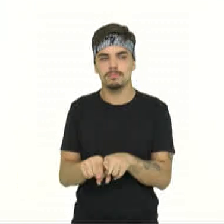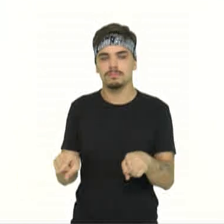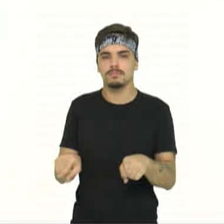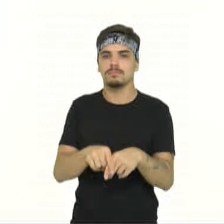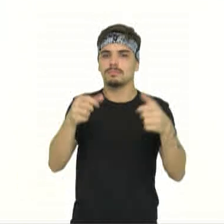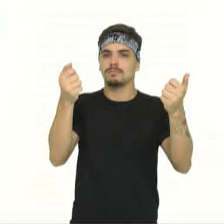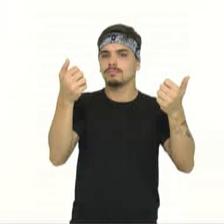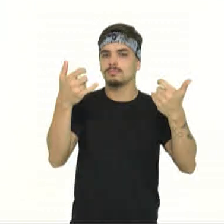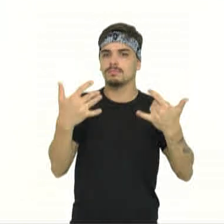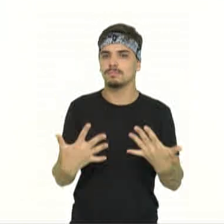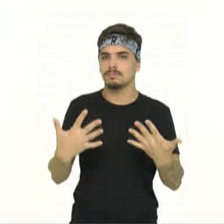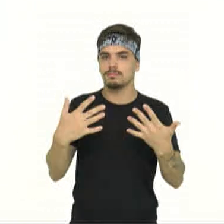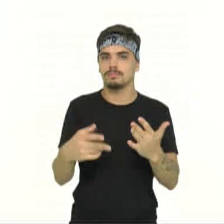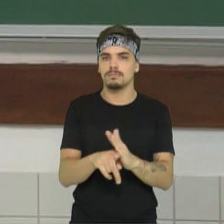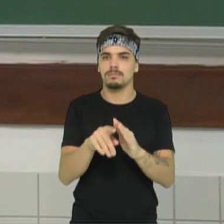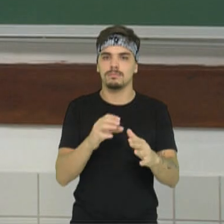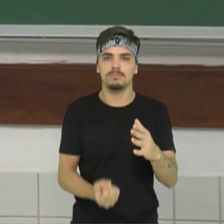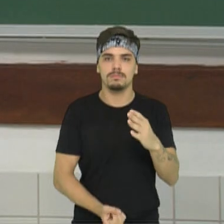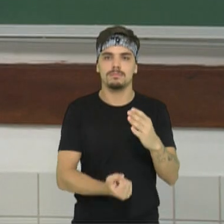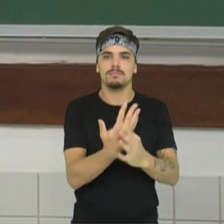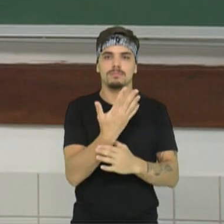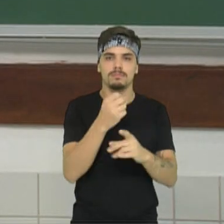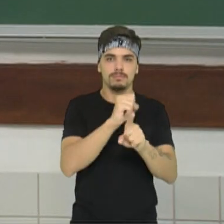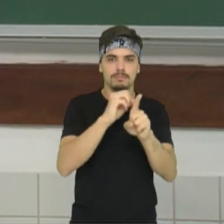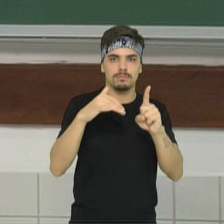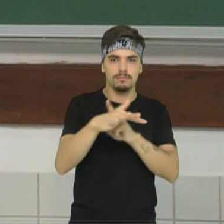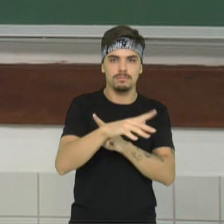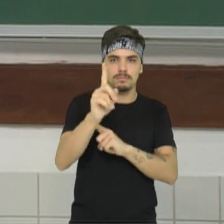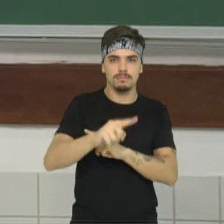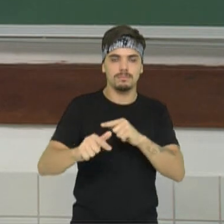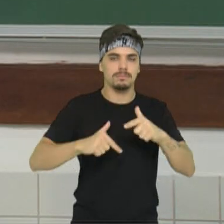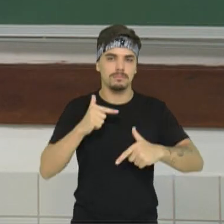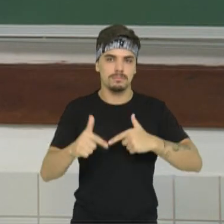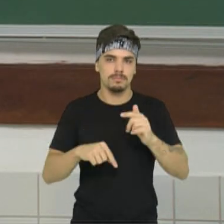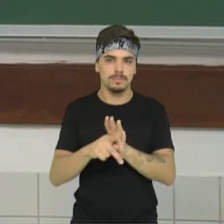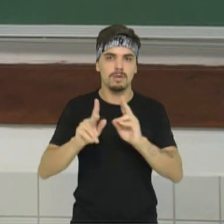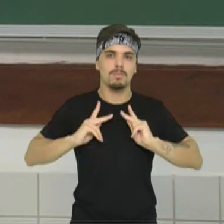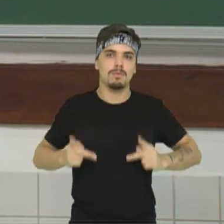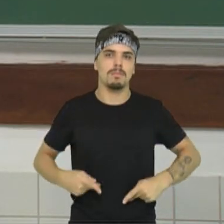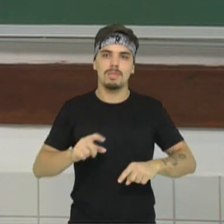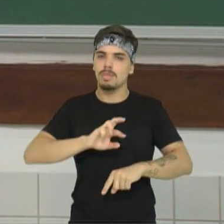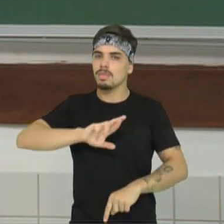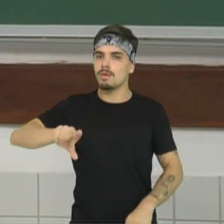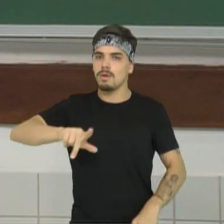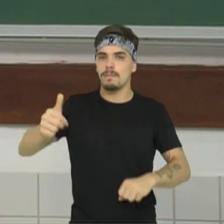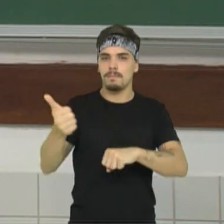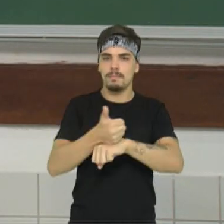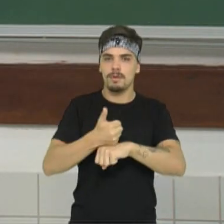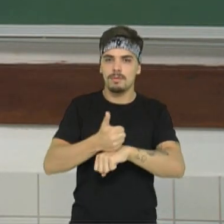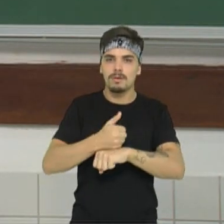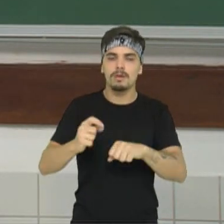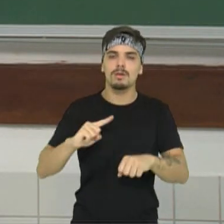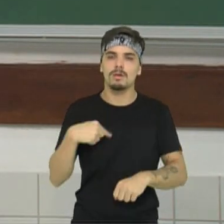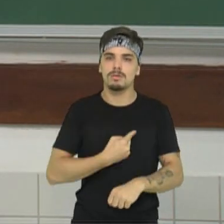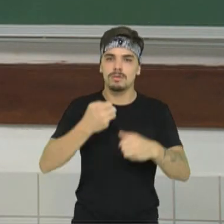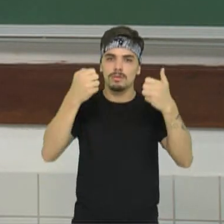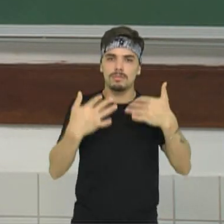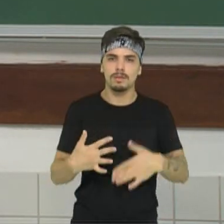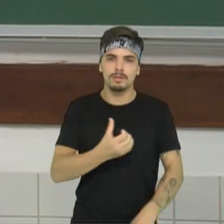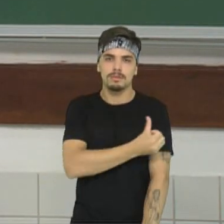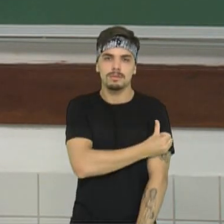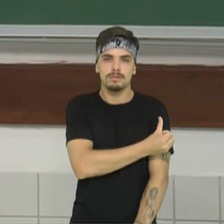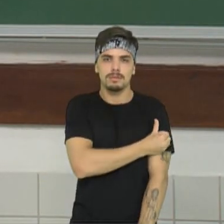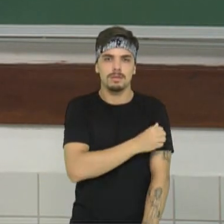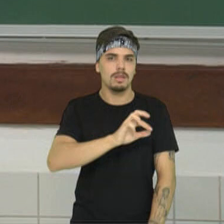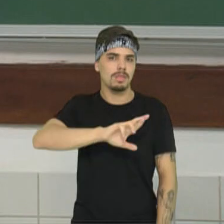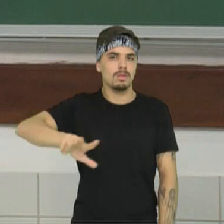explicação para essa formação socioespacial é o trabalho do ser humano, mas não o trabalho como profissão, lembra? A gente fala bastante disso lá no 6º ano.